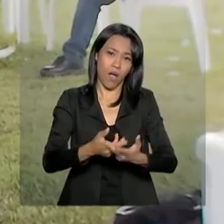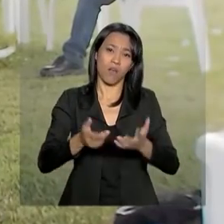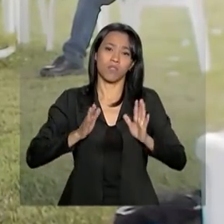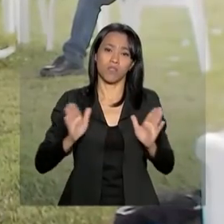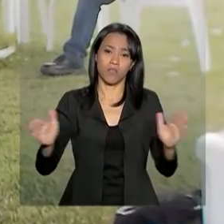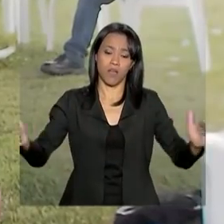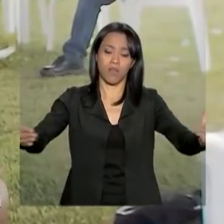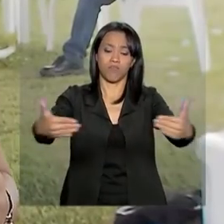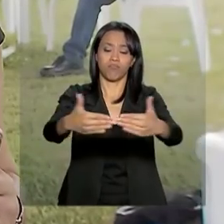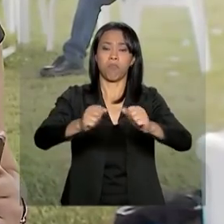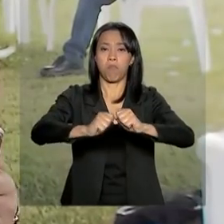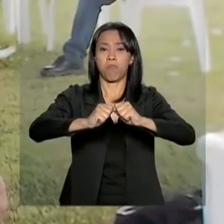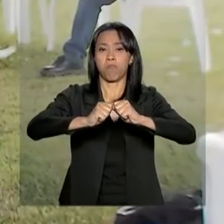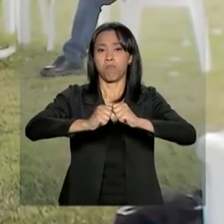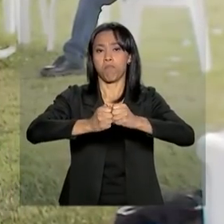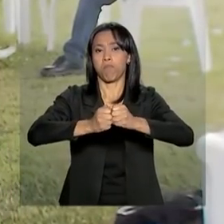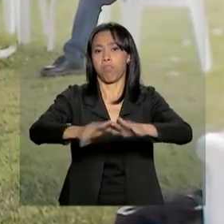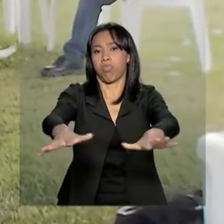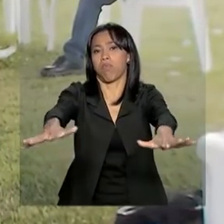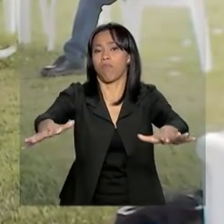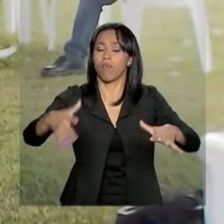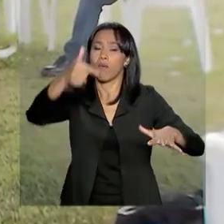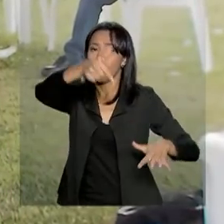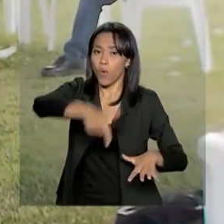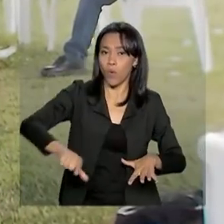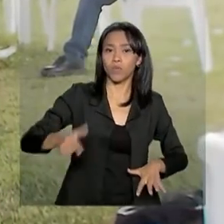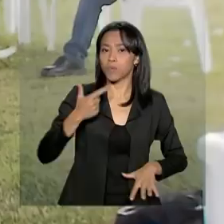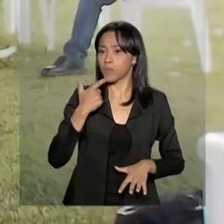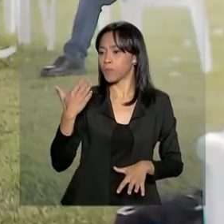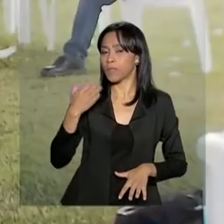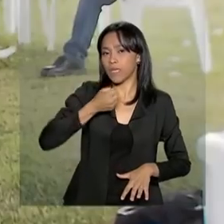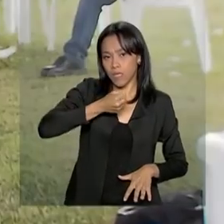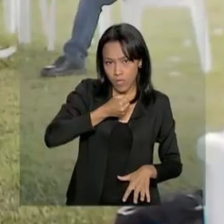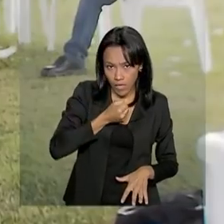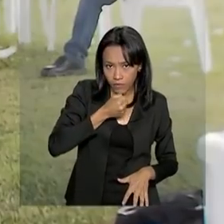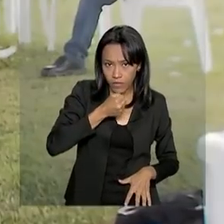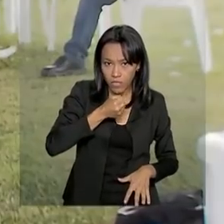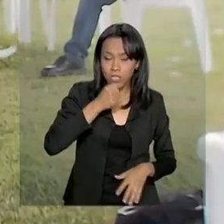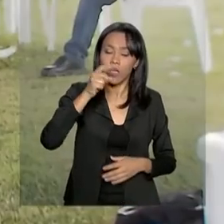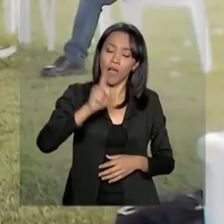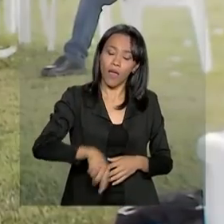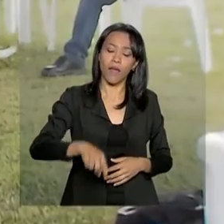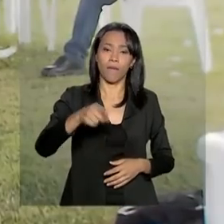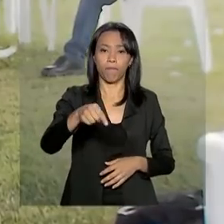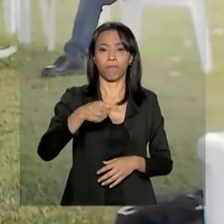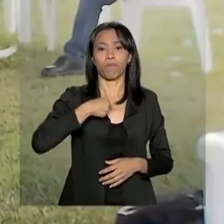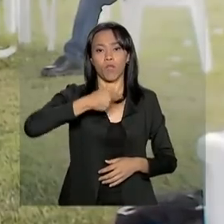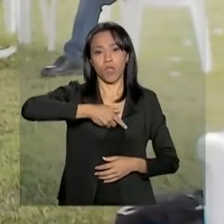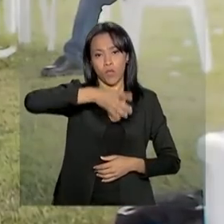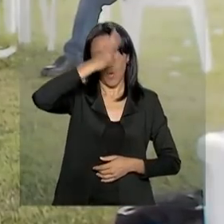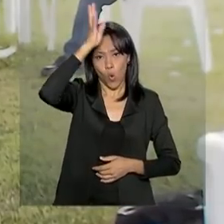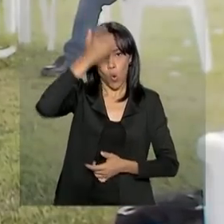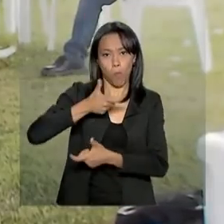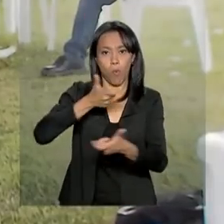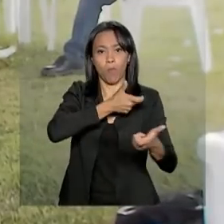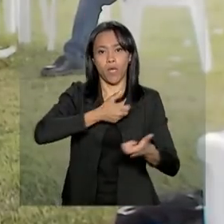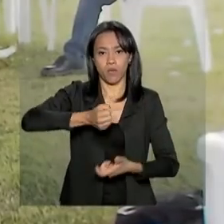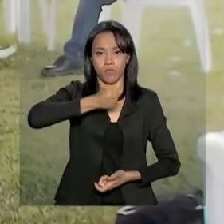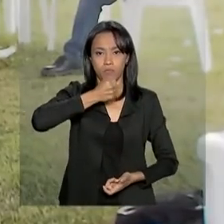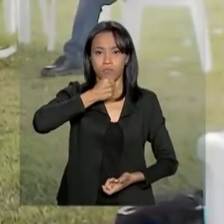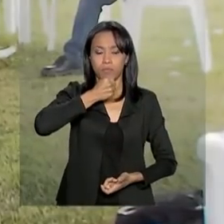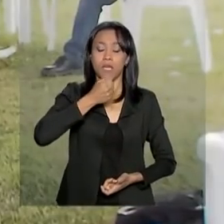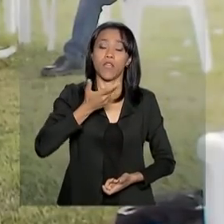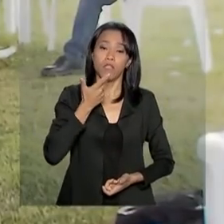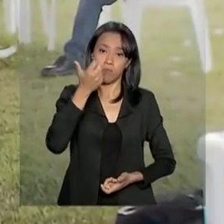rompimento da barragem. Um outro também que deu entrevista aqui para a gente há pouco foi o tenente Pedro Aihara, porta-voz do Corpo de Bombeiros. Ele falou que